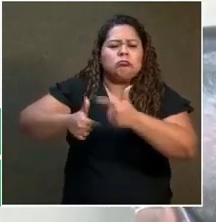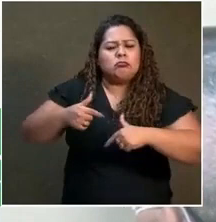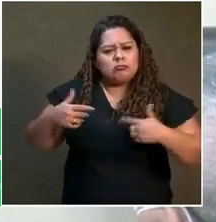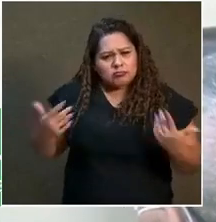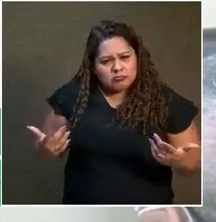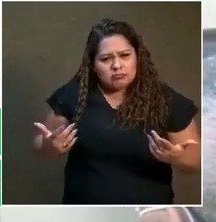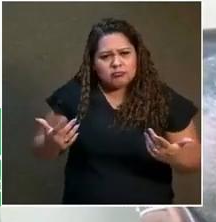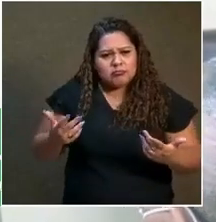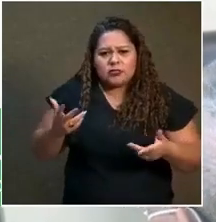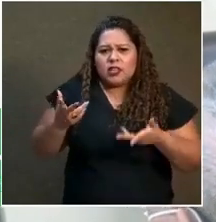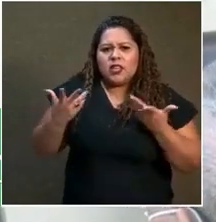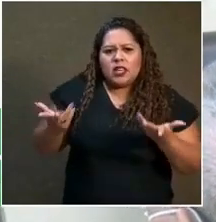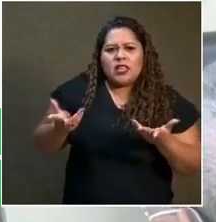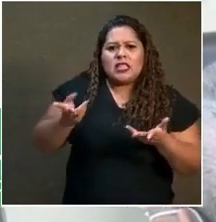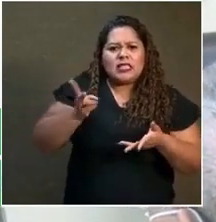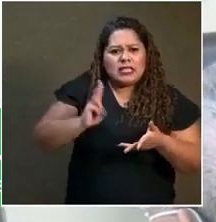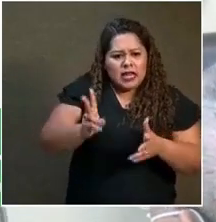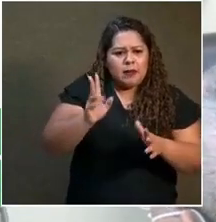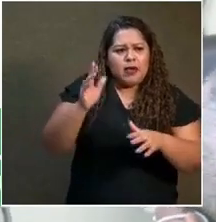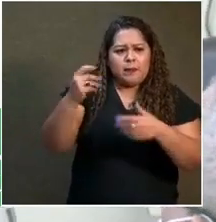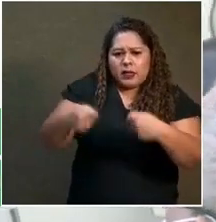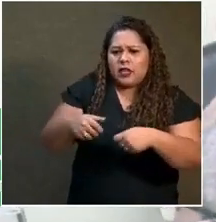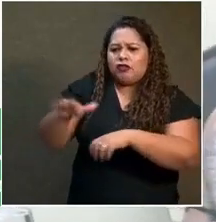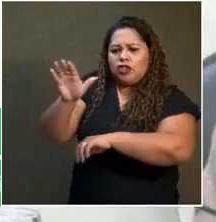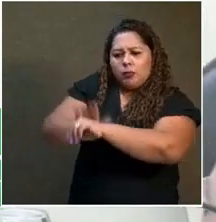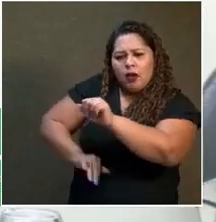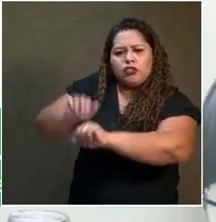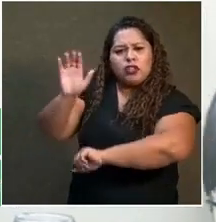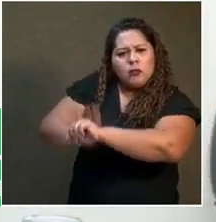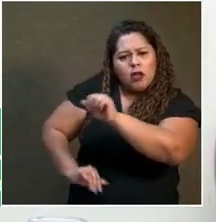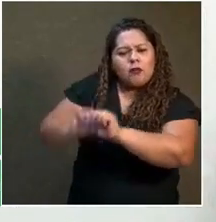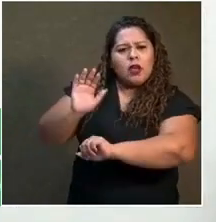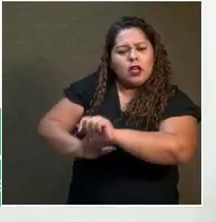seria acionado sempre que fosse solicitado.